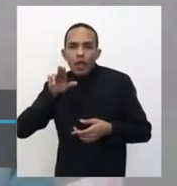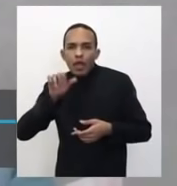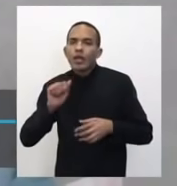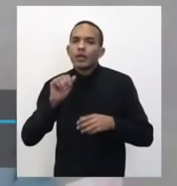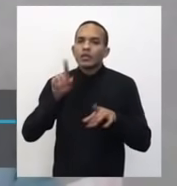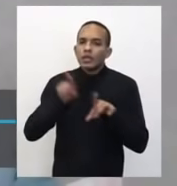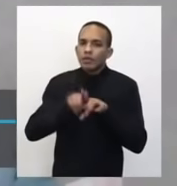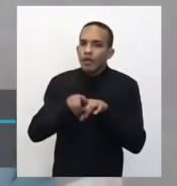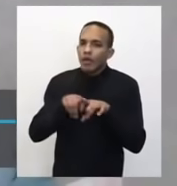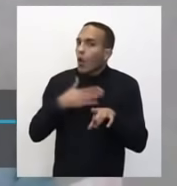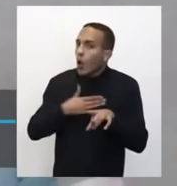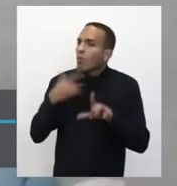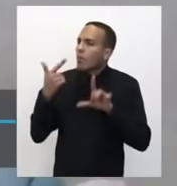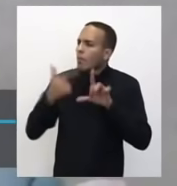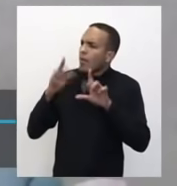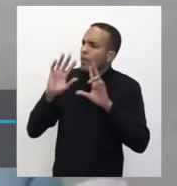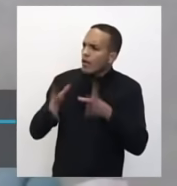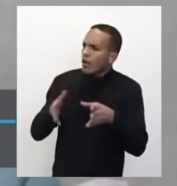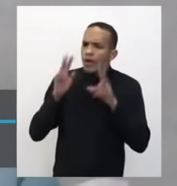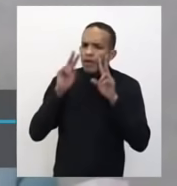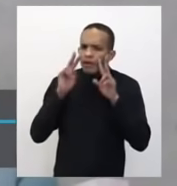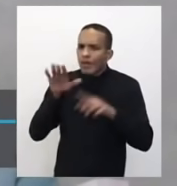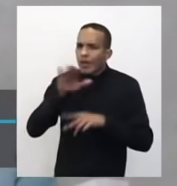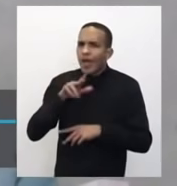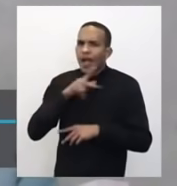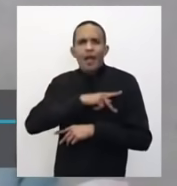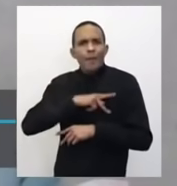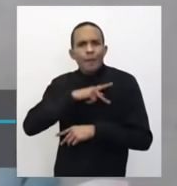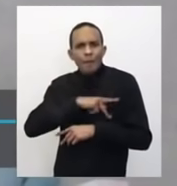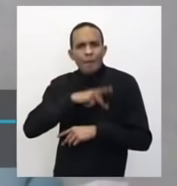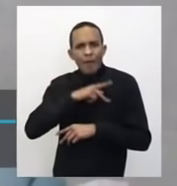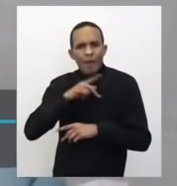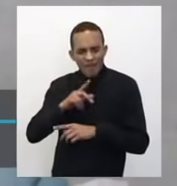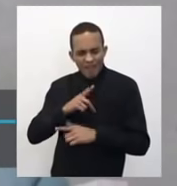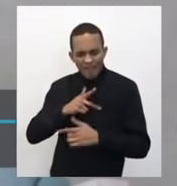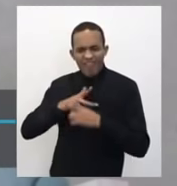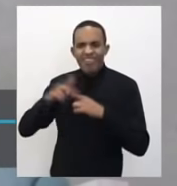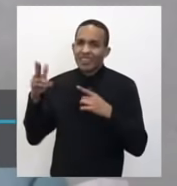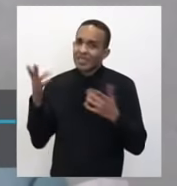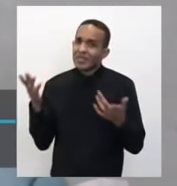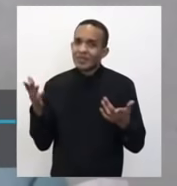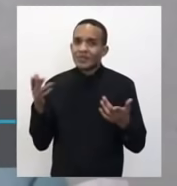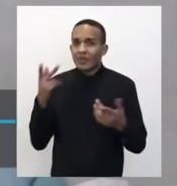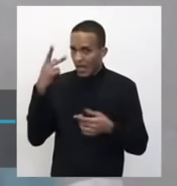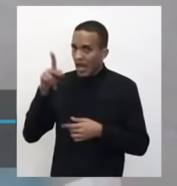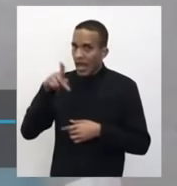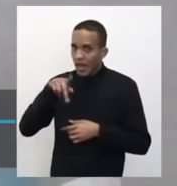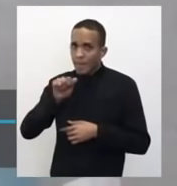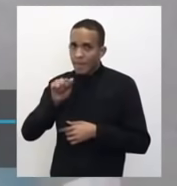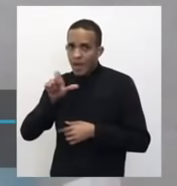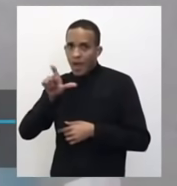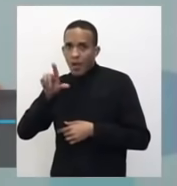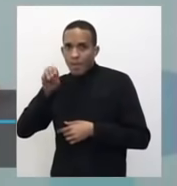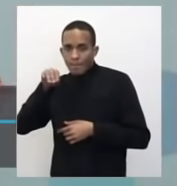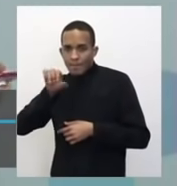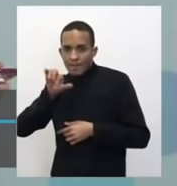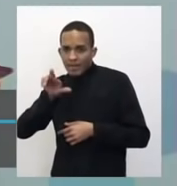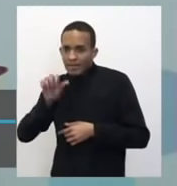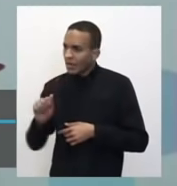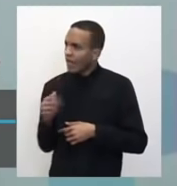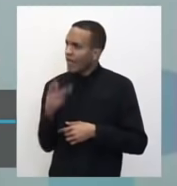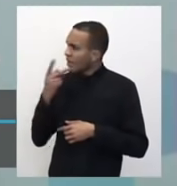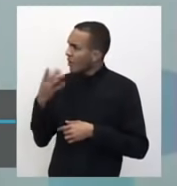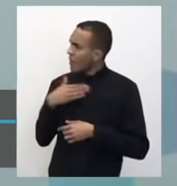sobre os grandes memes que ela viu esses dias do Palmeiras sendo campeão, porque eu sei que a Ju é palmeirense. Você Quando contou tem meu